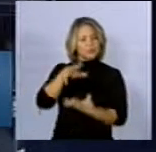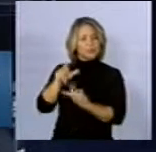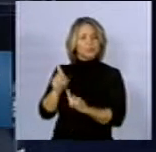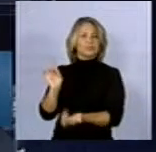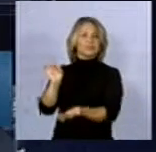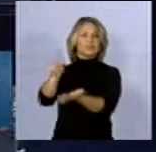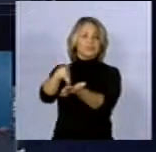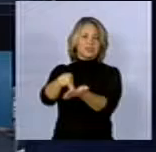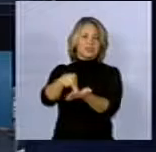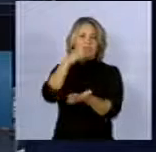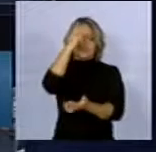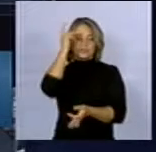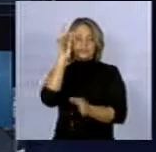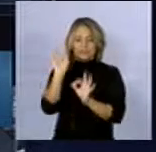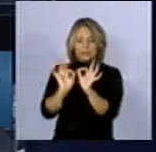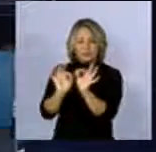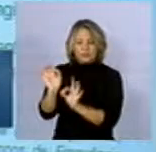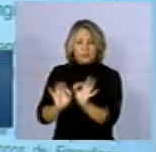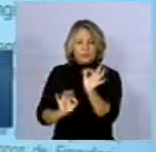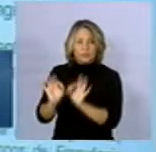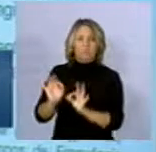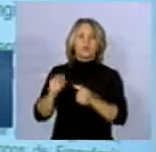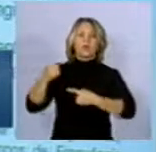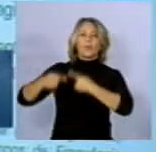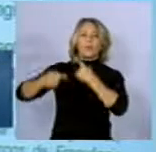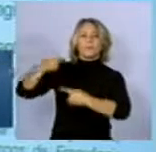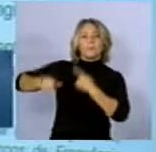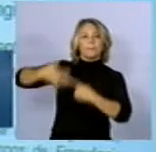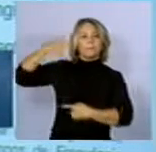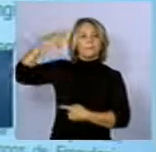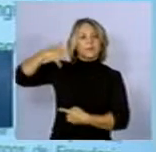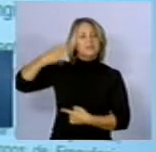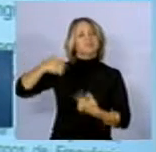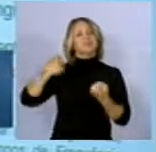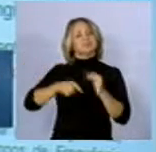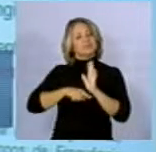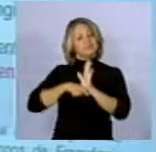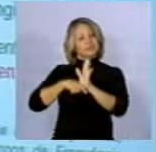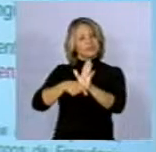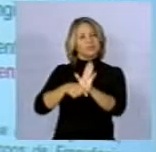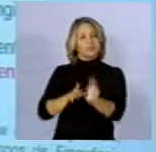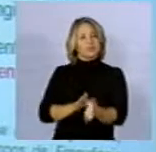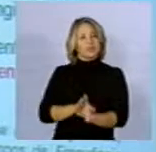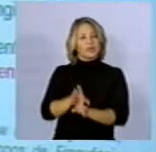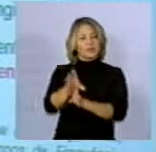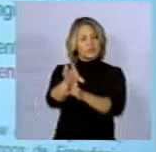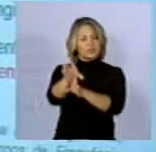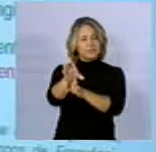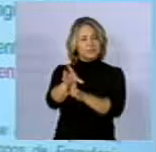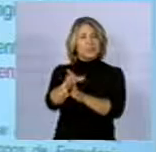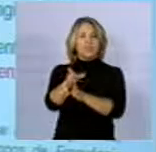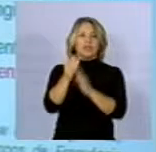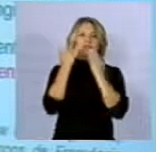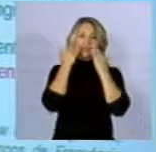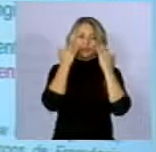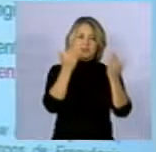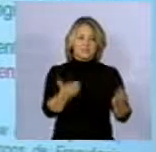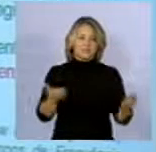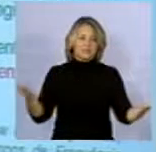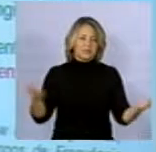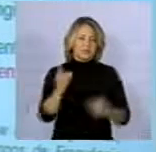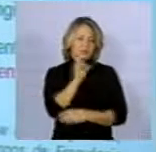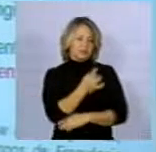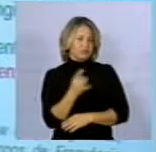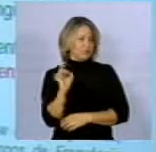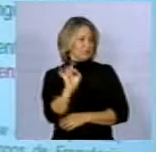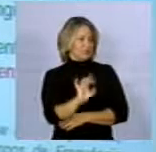de política precisam de uma orientação nas políticas. E o que eu apresentei aqui é